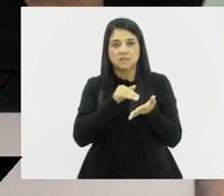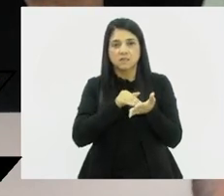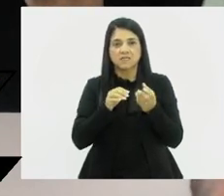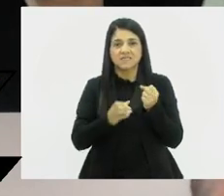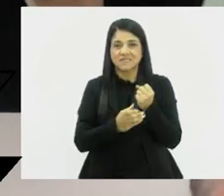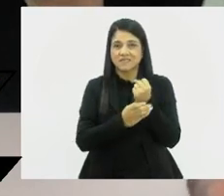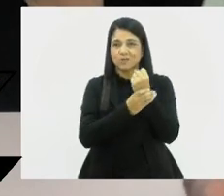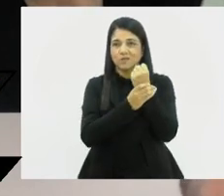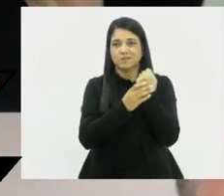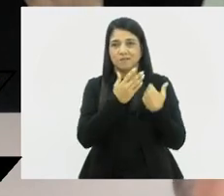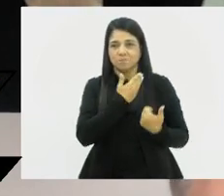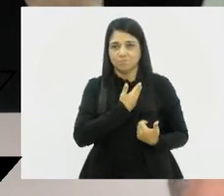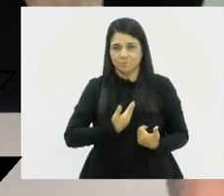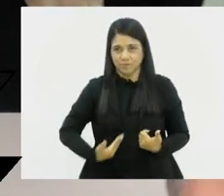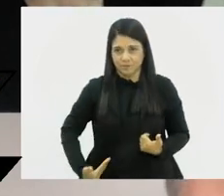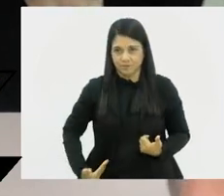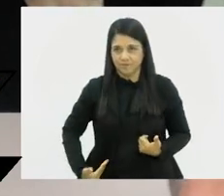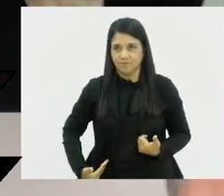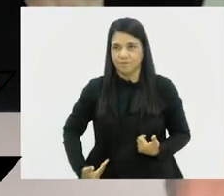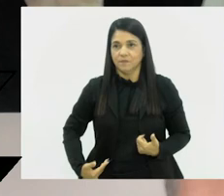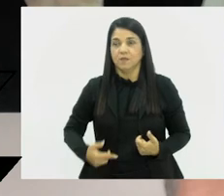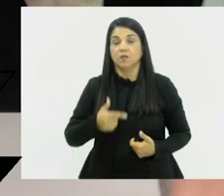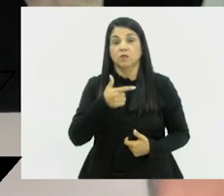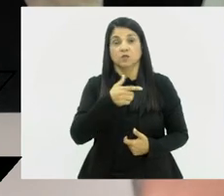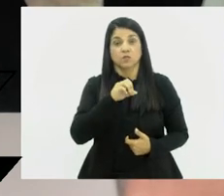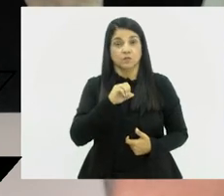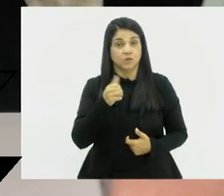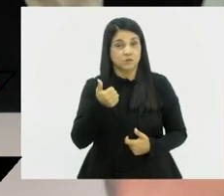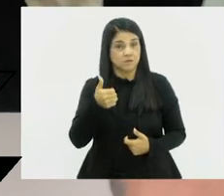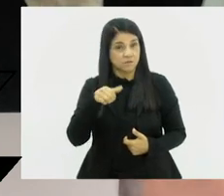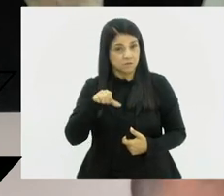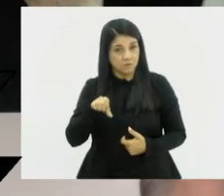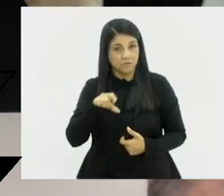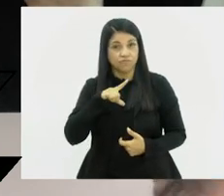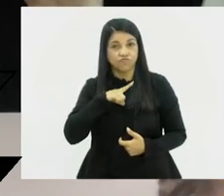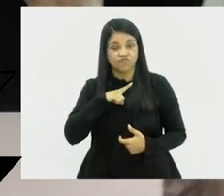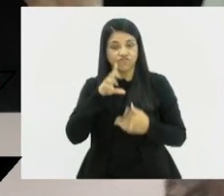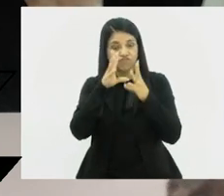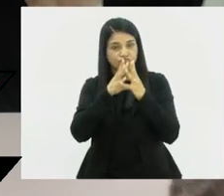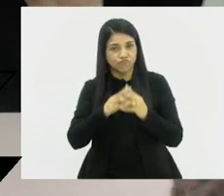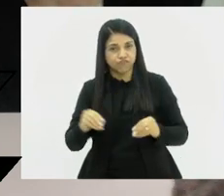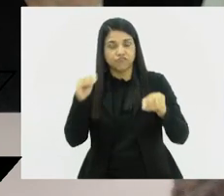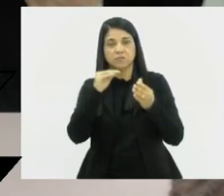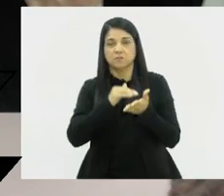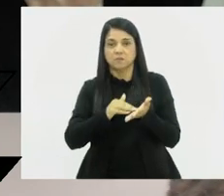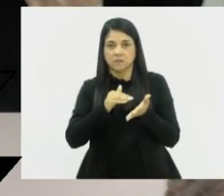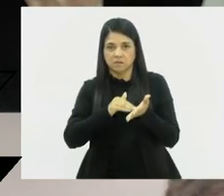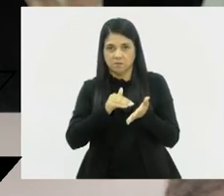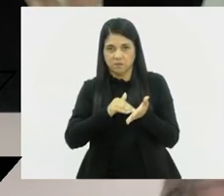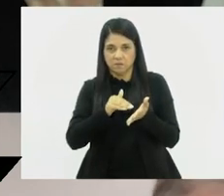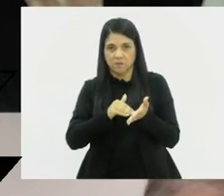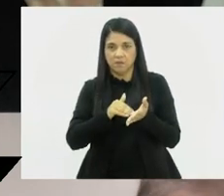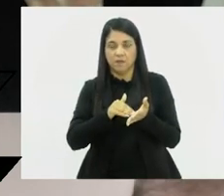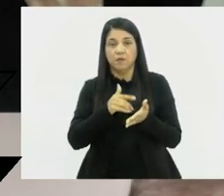Segurança Pública. E aí, em 2019, nós tivemos a extinção da Secretaria e, em